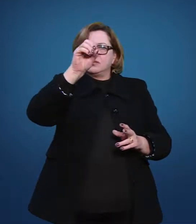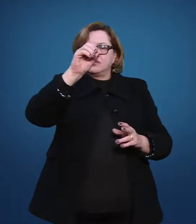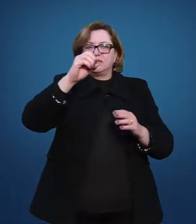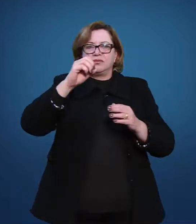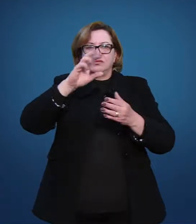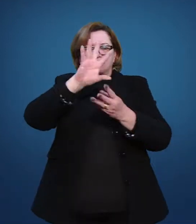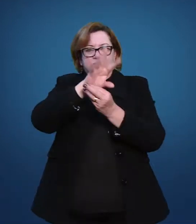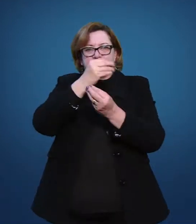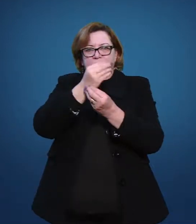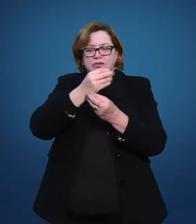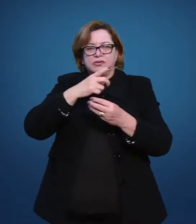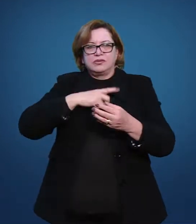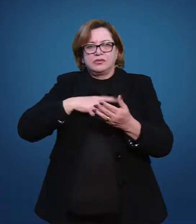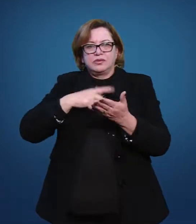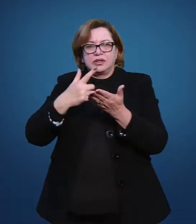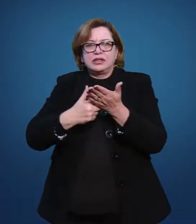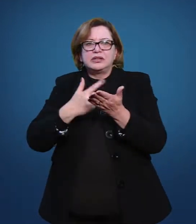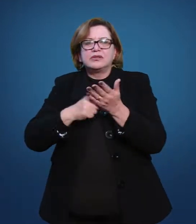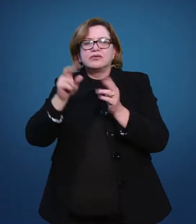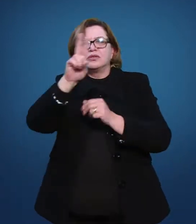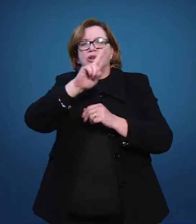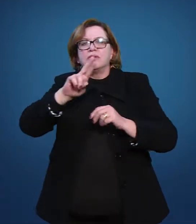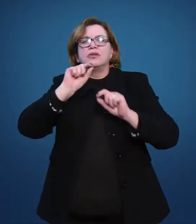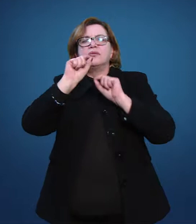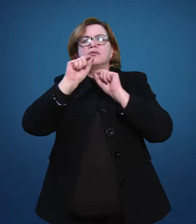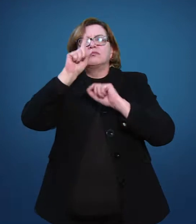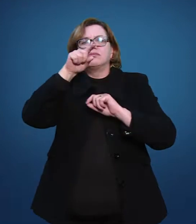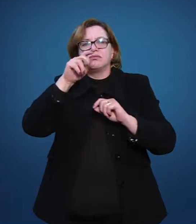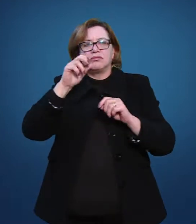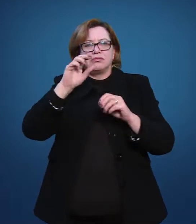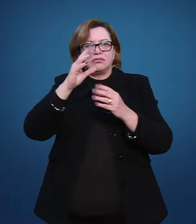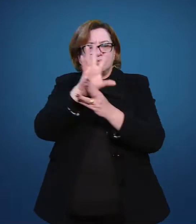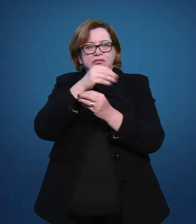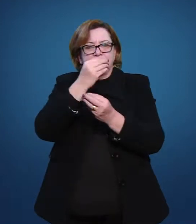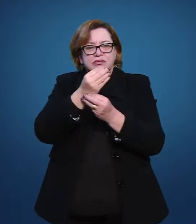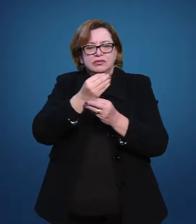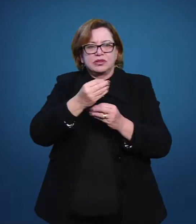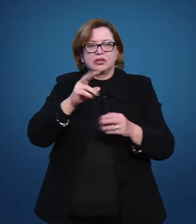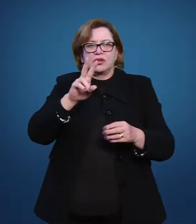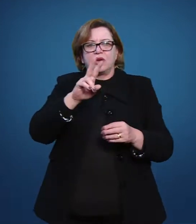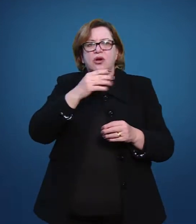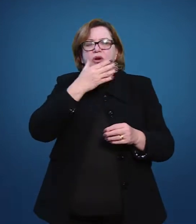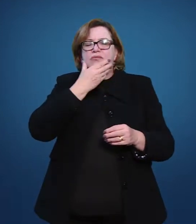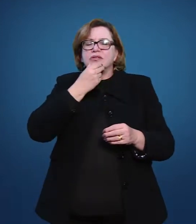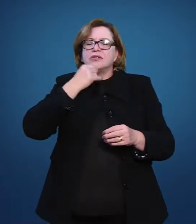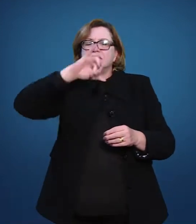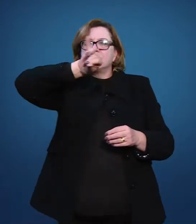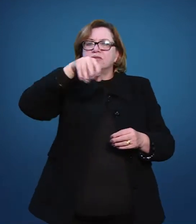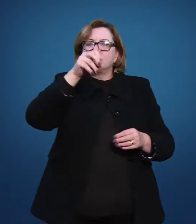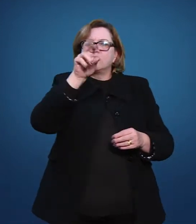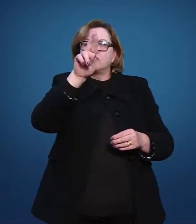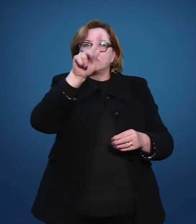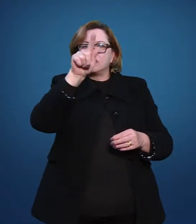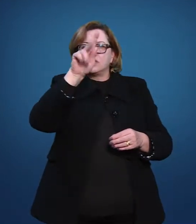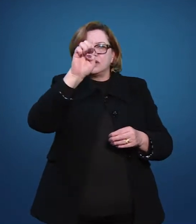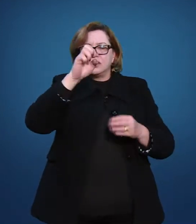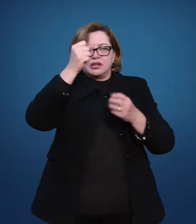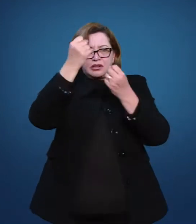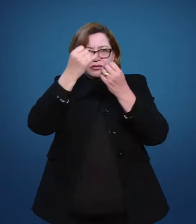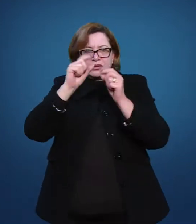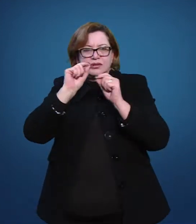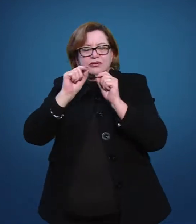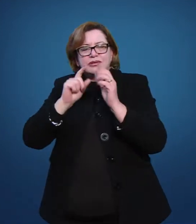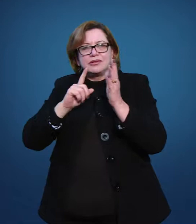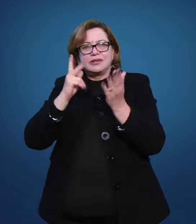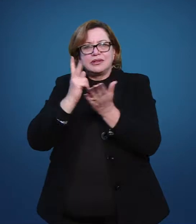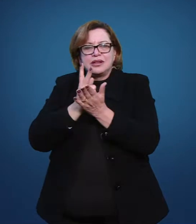um livro chamado O que é Arte, escrito pelo pesquisador George Collie, em que ele justamente